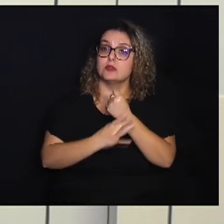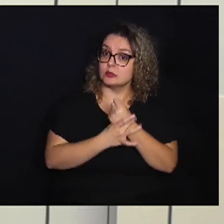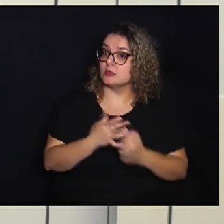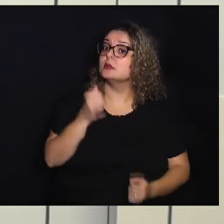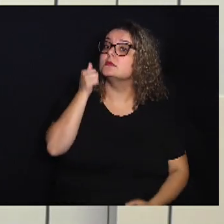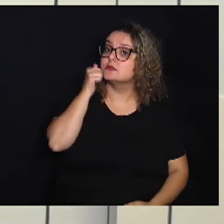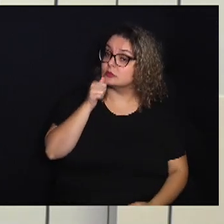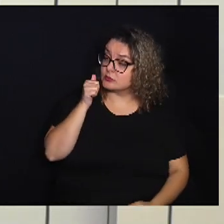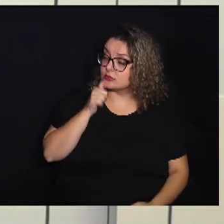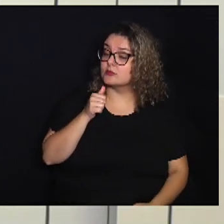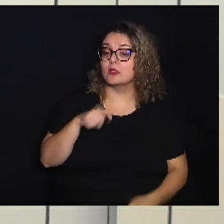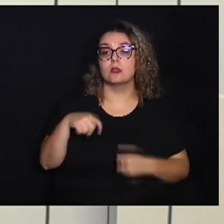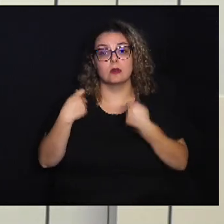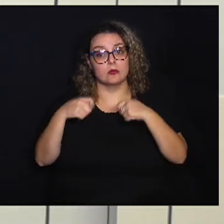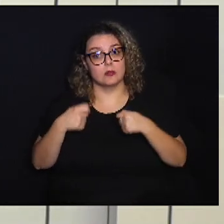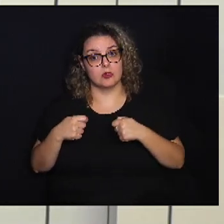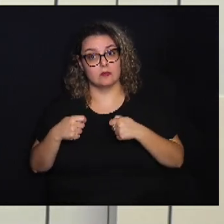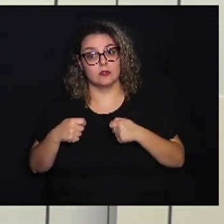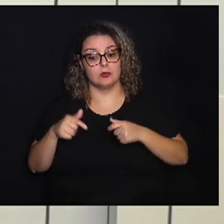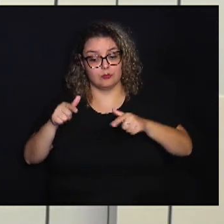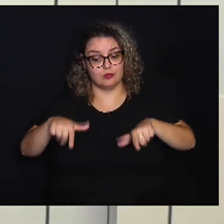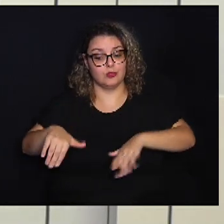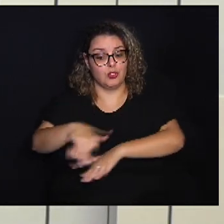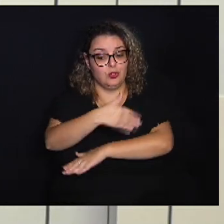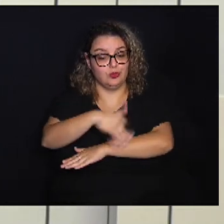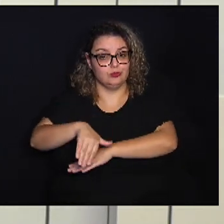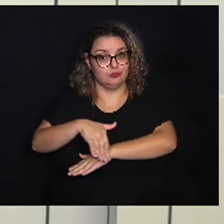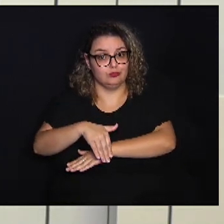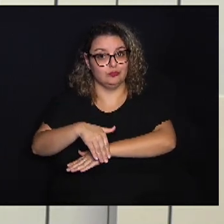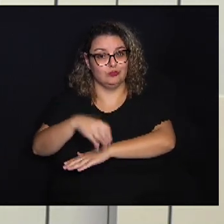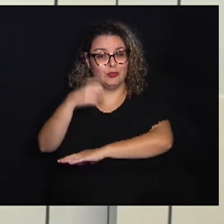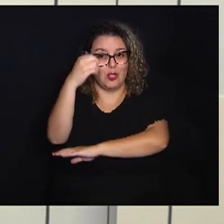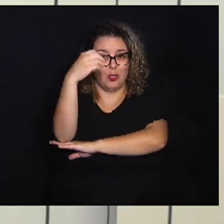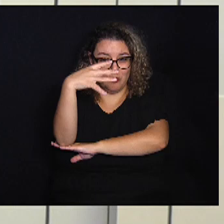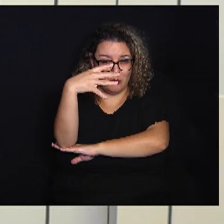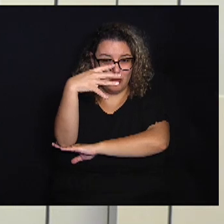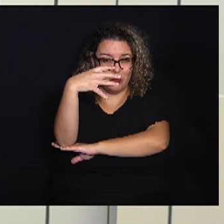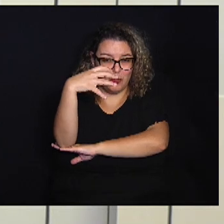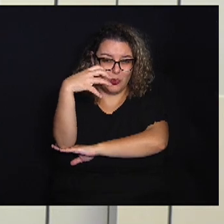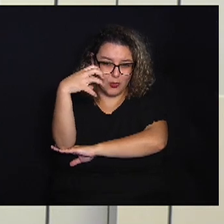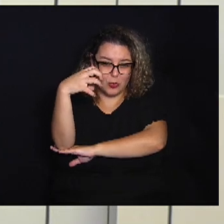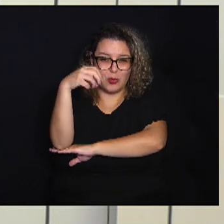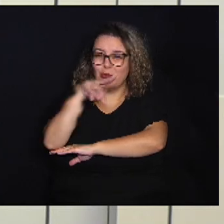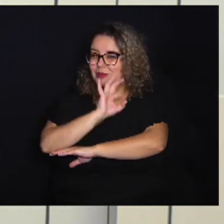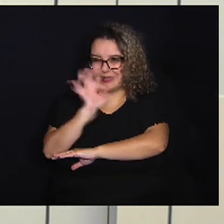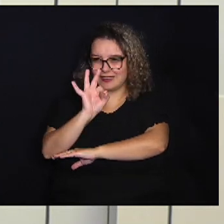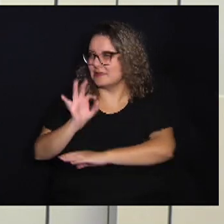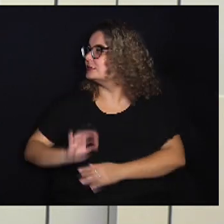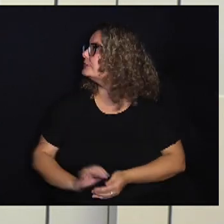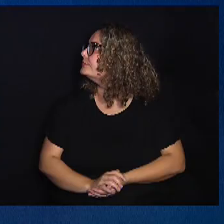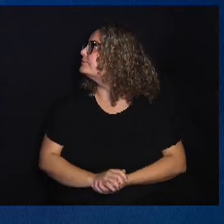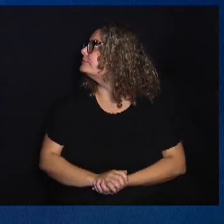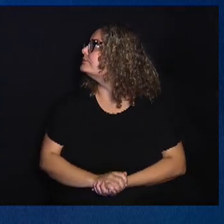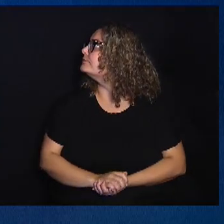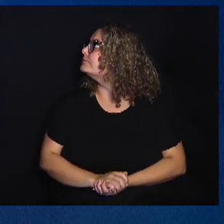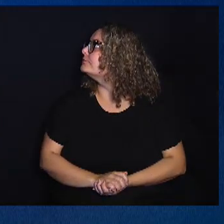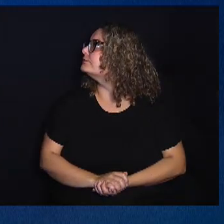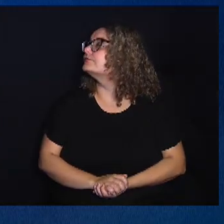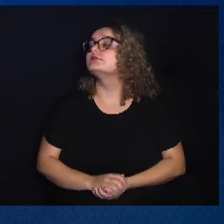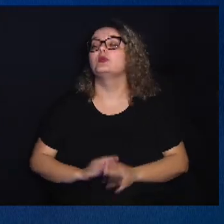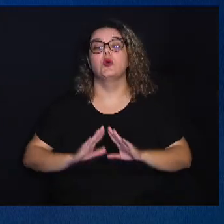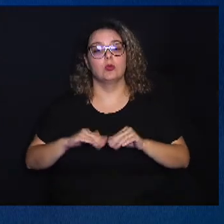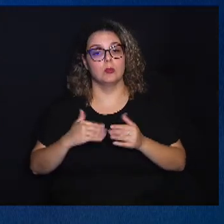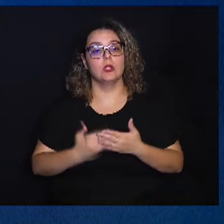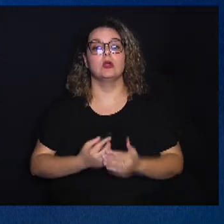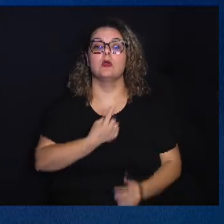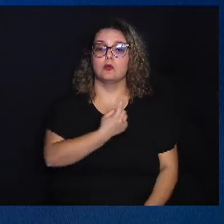mulheres, que precisam passar por ruas pouco ou nada iluminadas. Por meio do requerimento